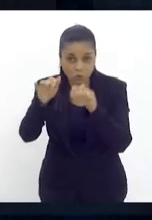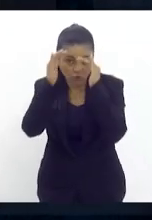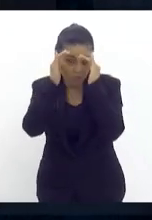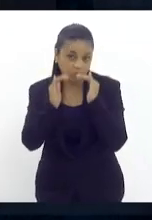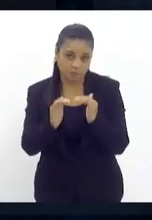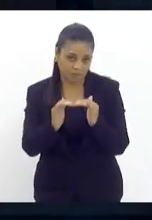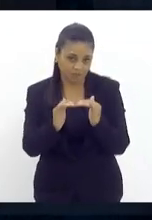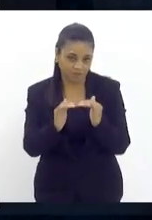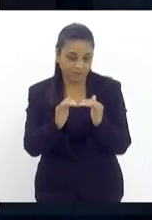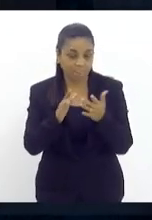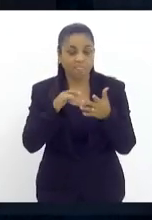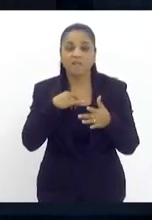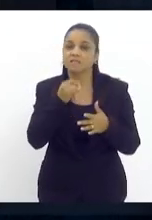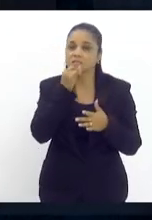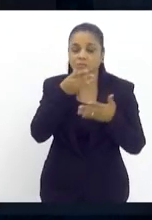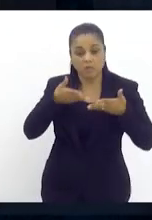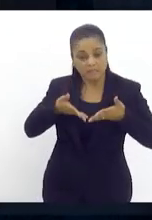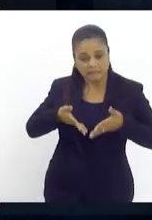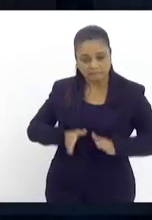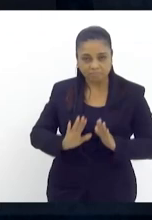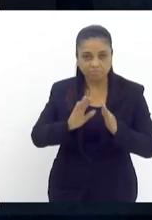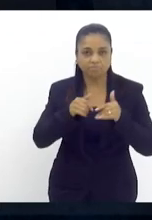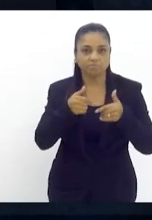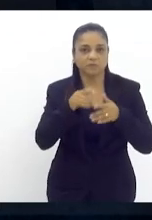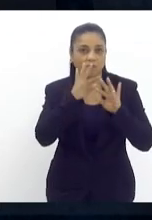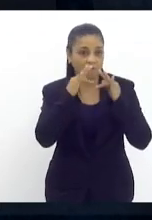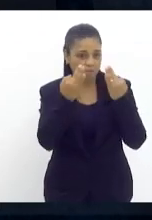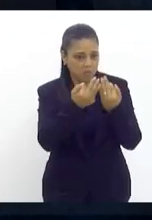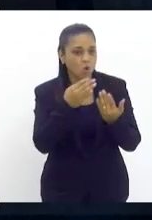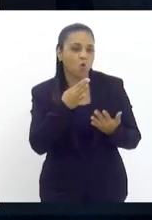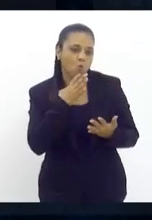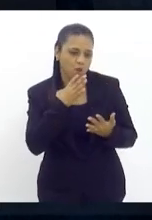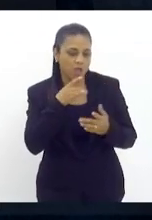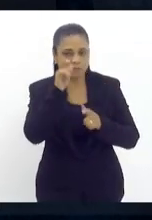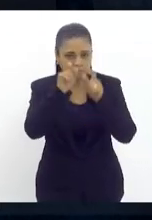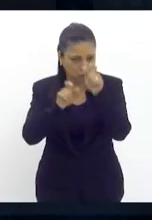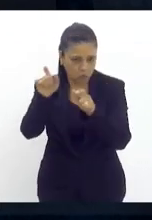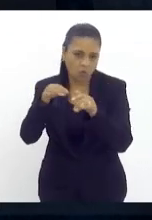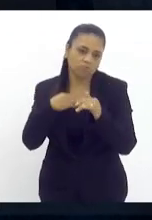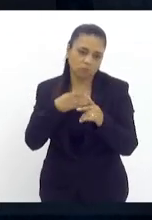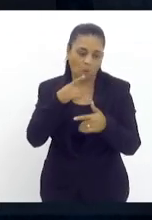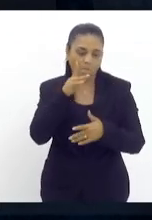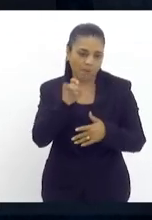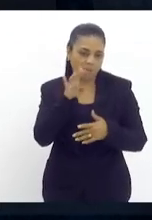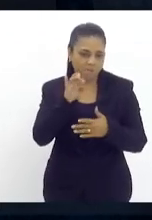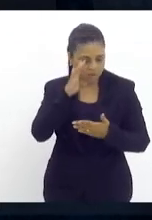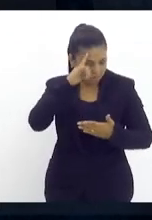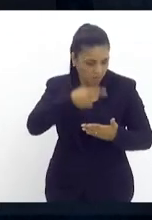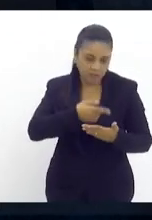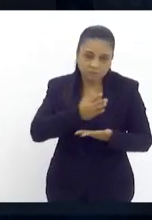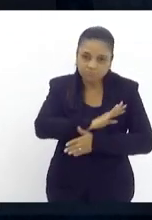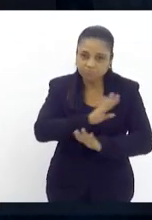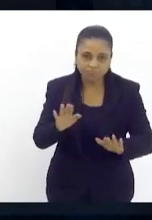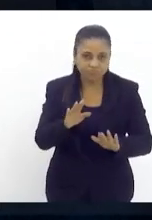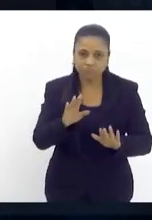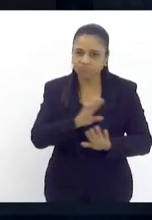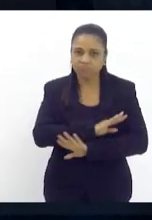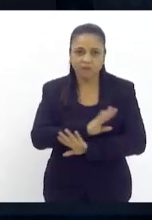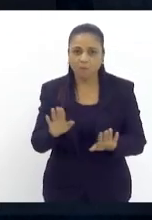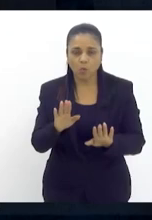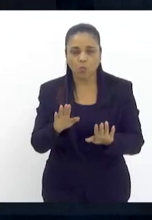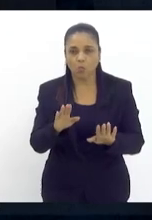uma criança nasce numa família, é reconhecido publicamente, pai e mãe têm autoridade. Ponto. Pai e mãe têm